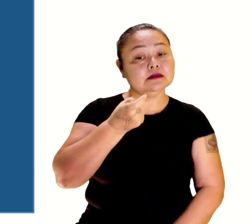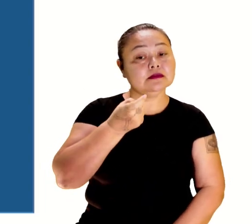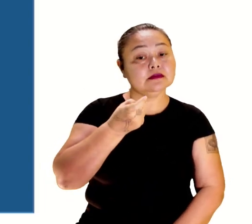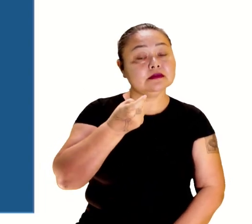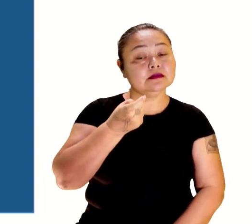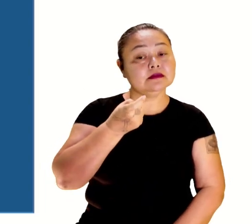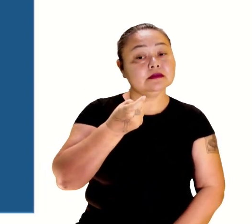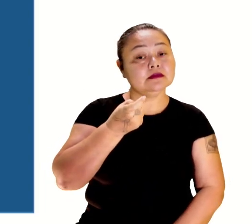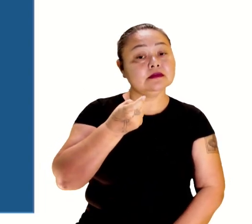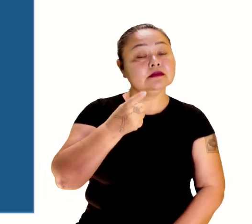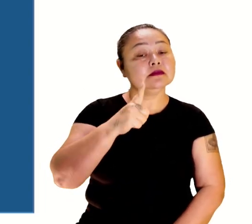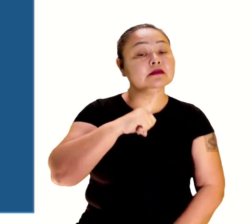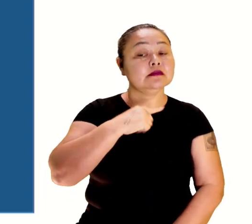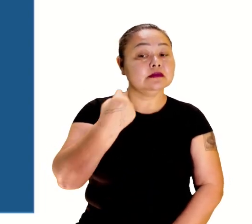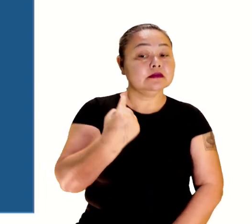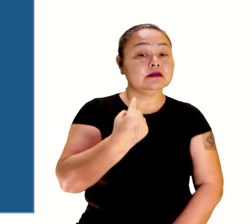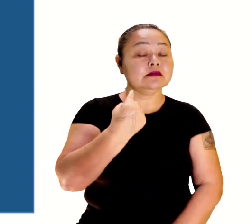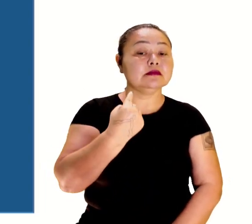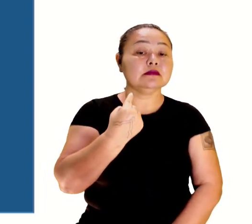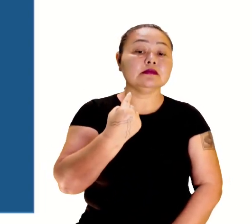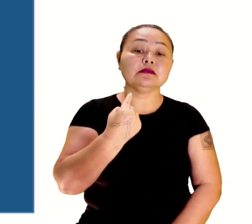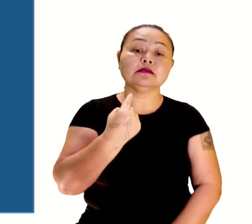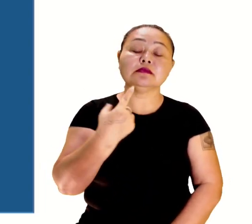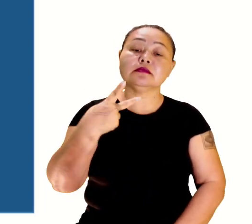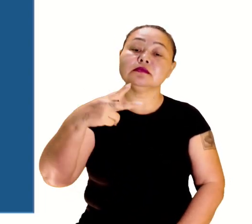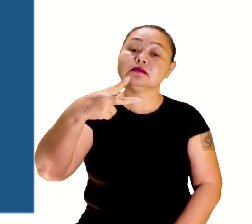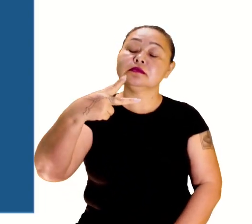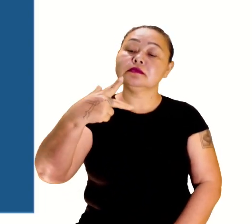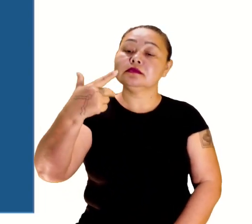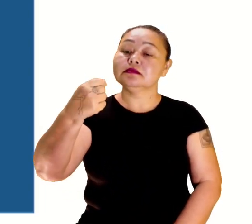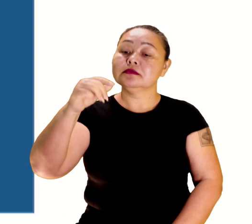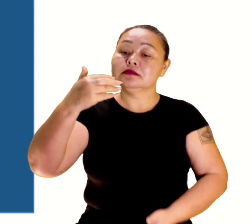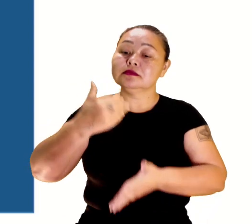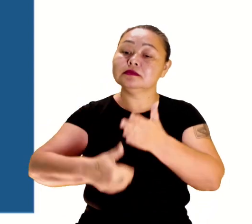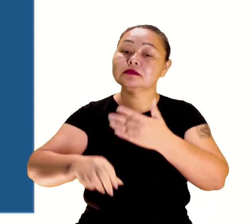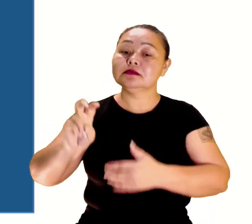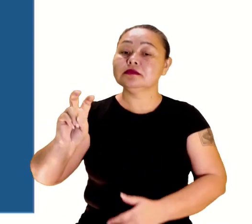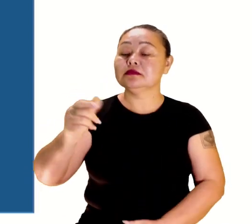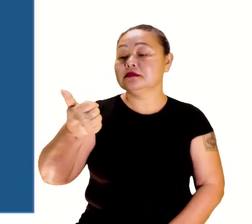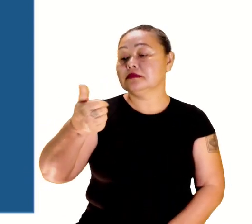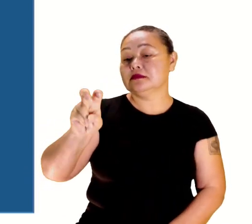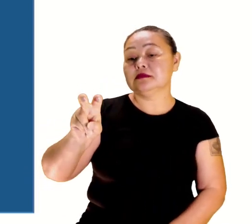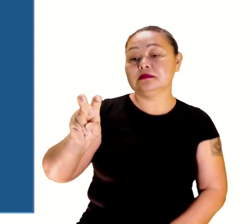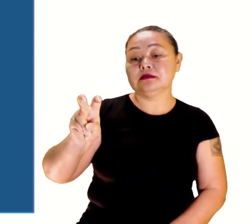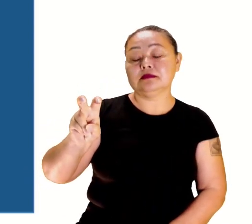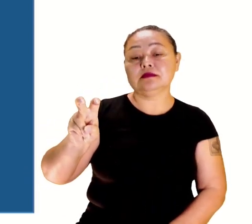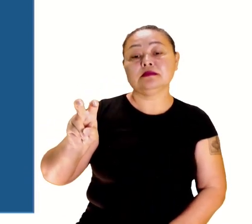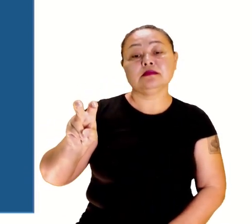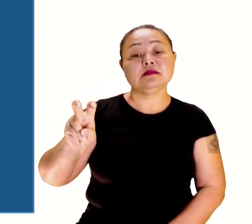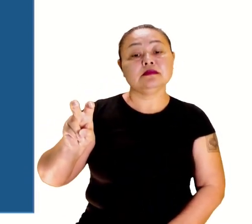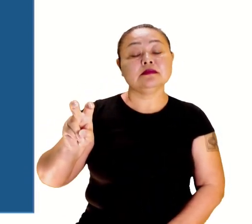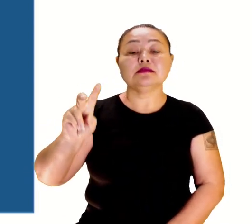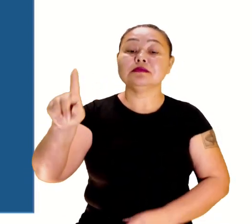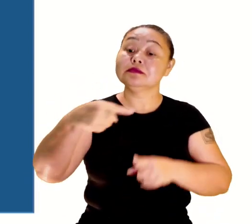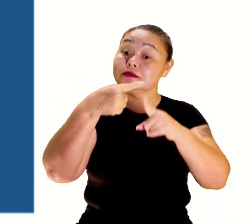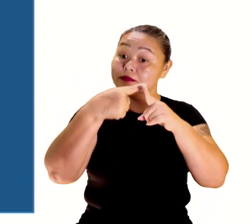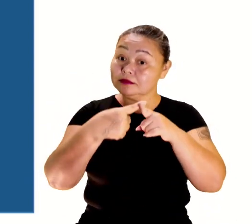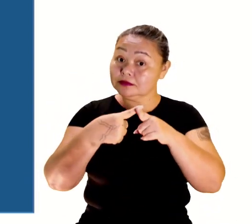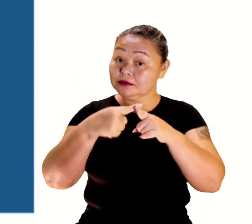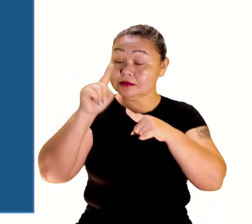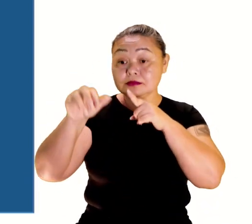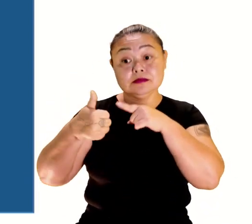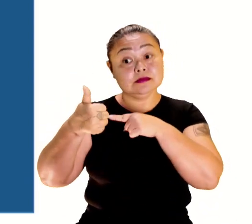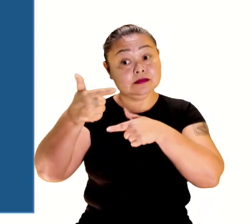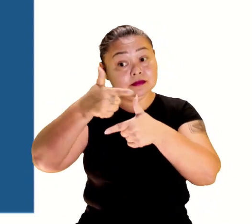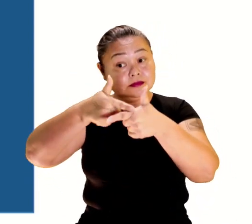aqui é como se a gente tivesse 1x. Maior que 20 menos 5? 15. Tá multiplicando, vai